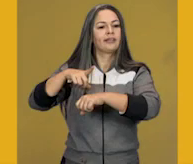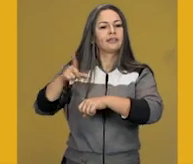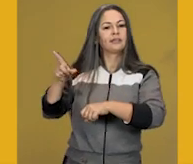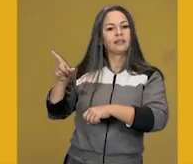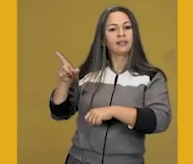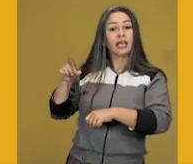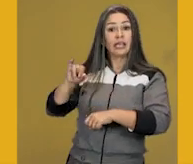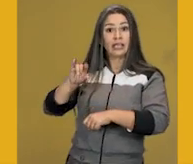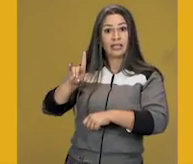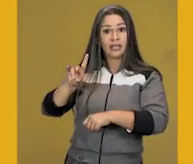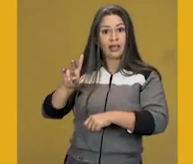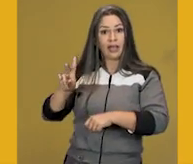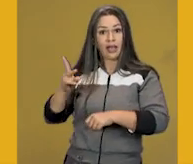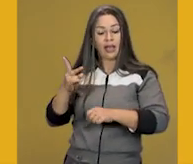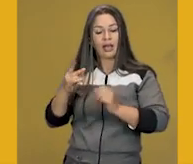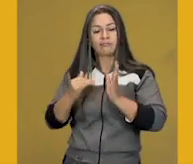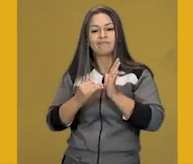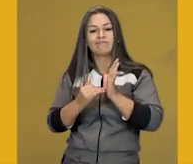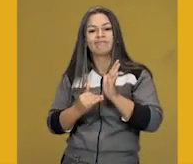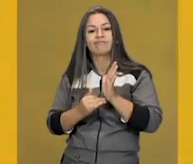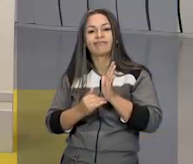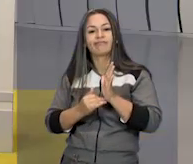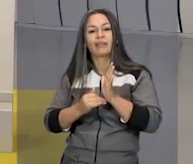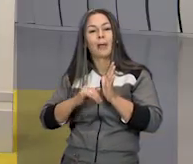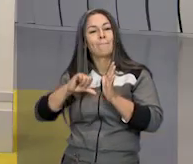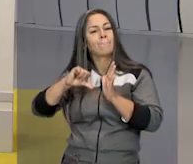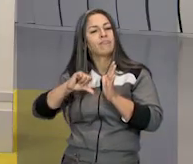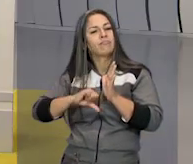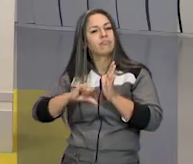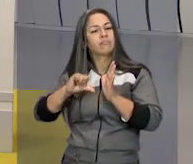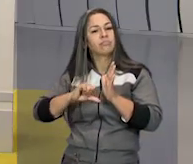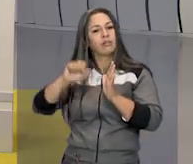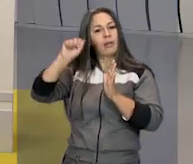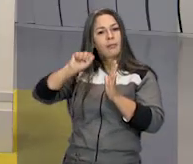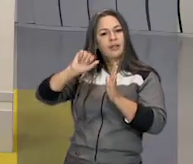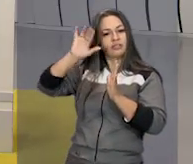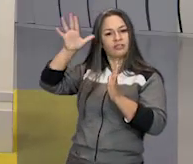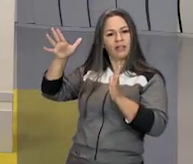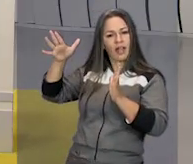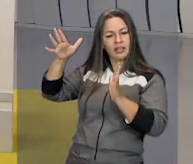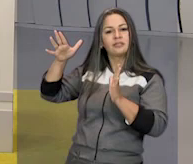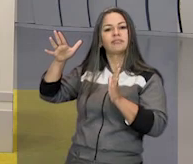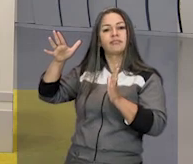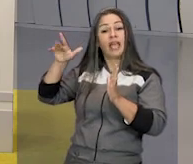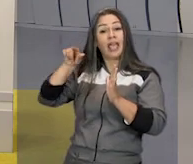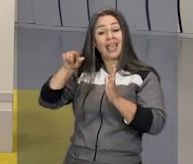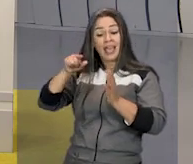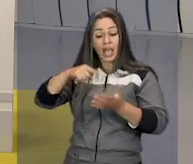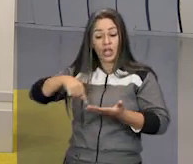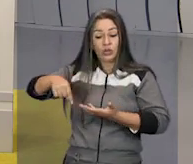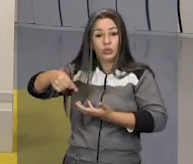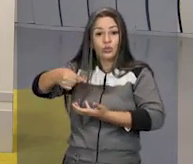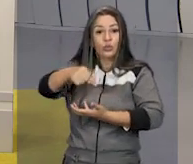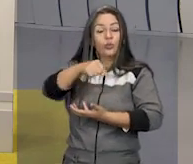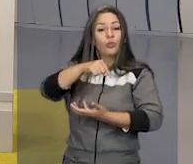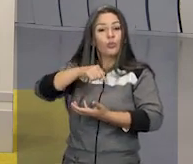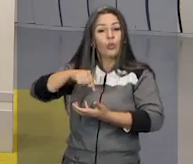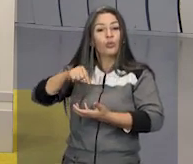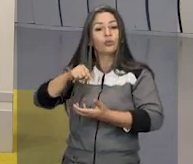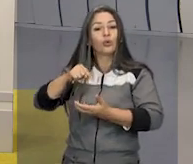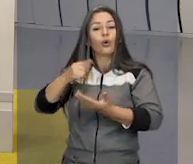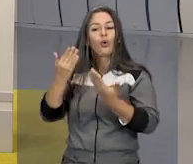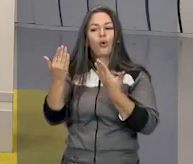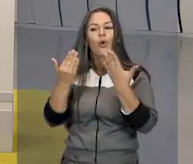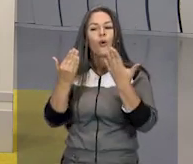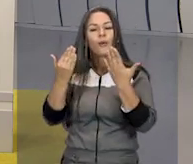0,470, esse que é um dos DHs mais baixos da Ásia, inclusive de todo mundo. 0,470